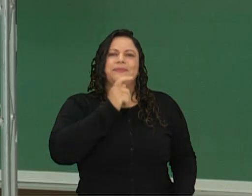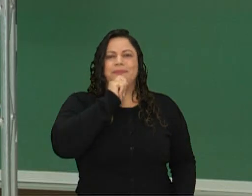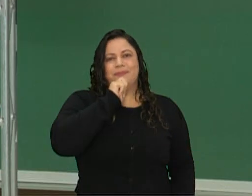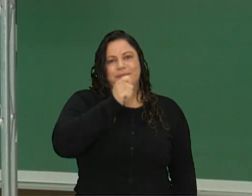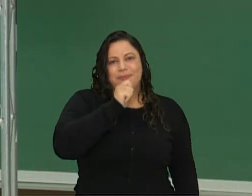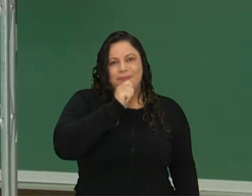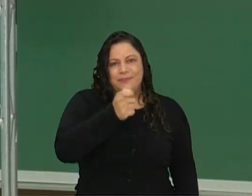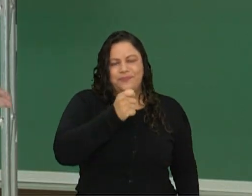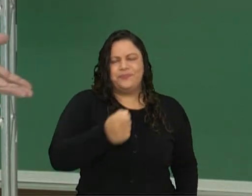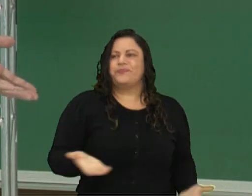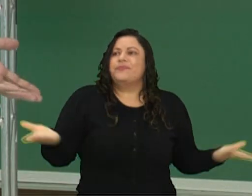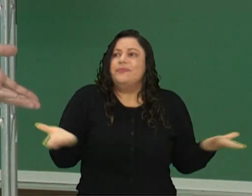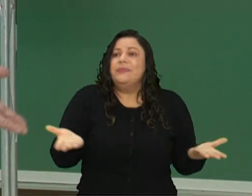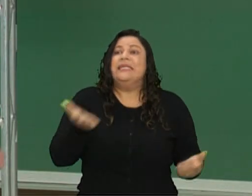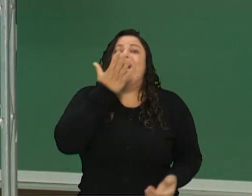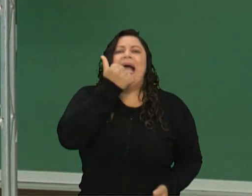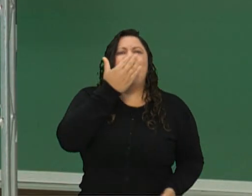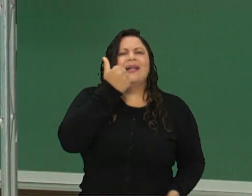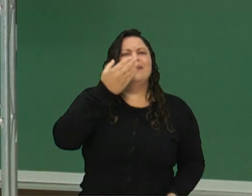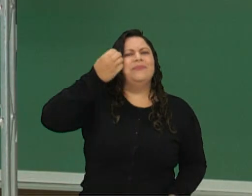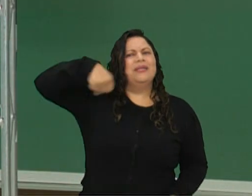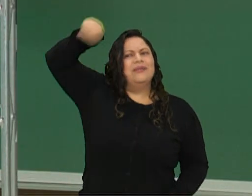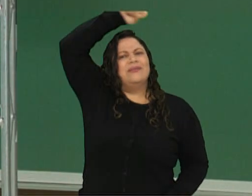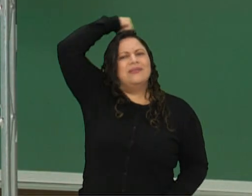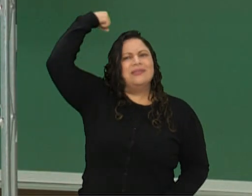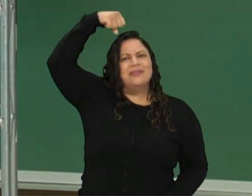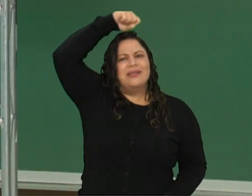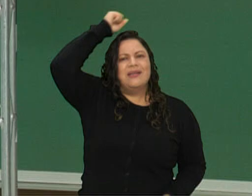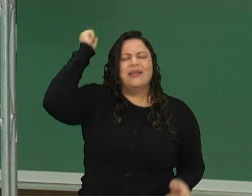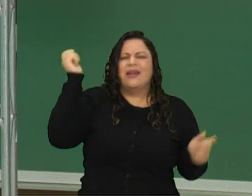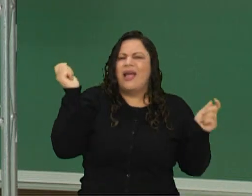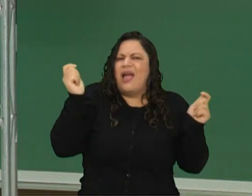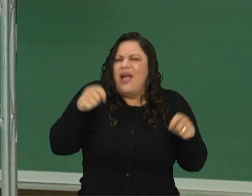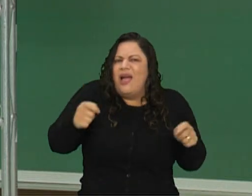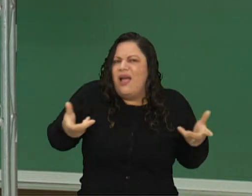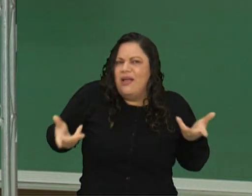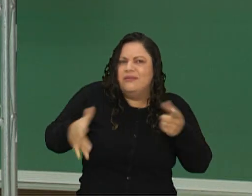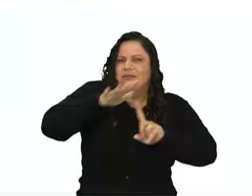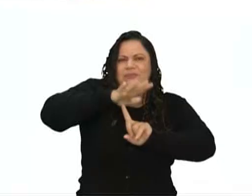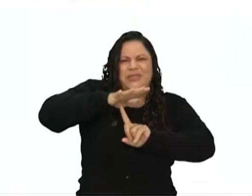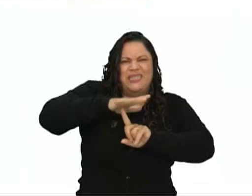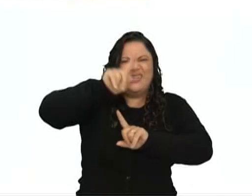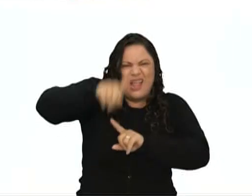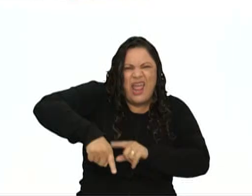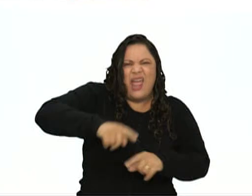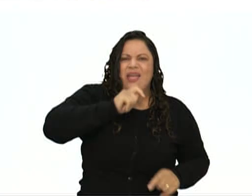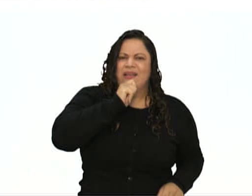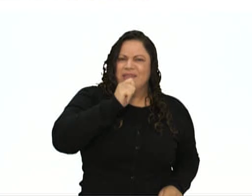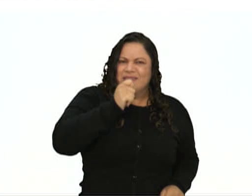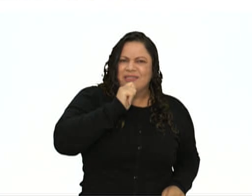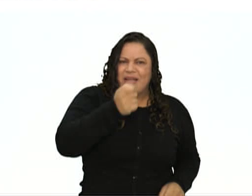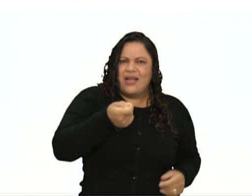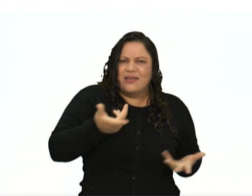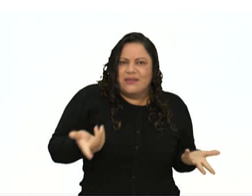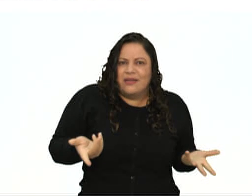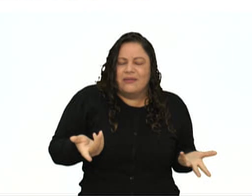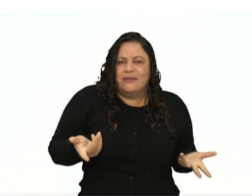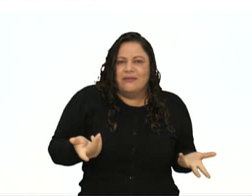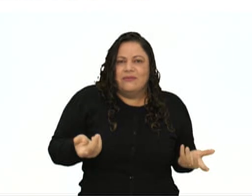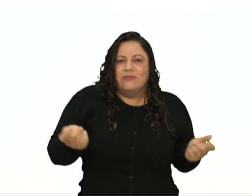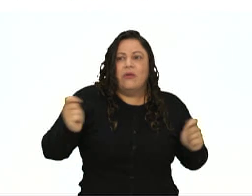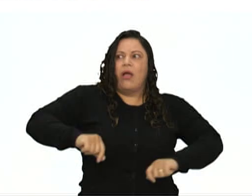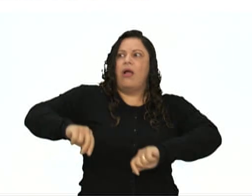sagrados paranaenses. Mas o pinhão é um alimento sagrado? Será? Bom, o pinhão é a designação